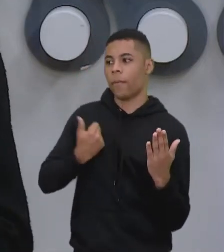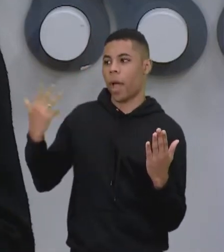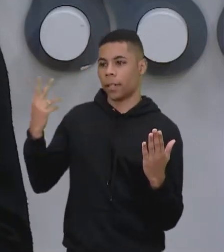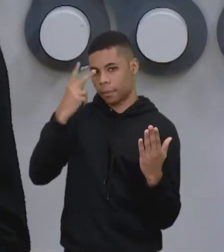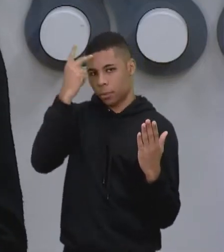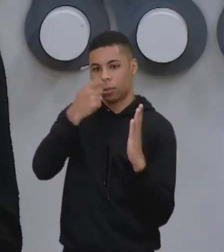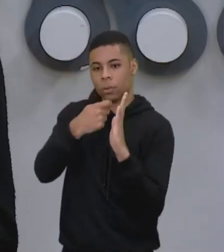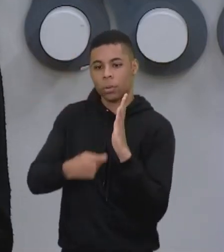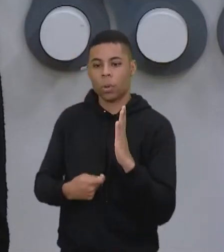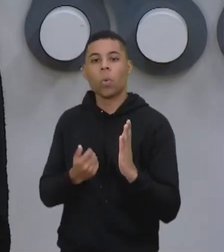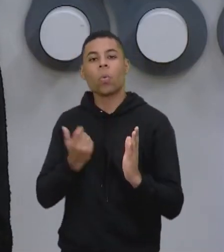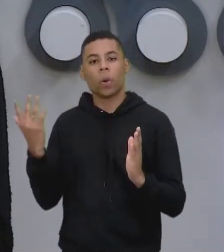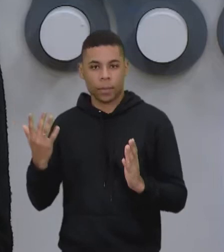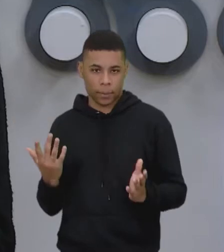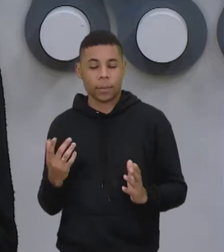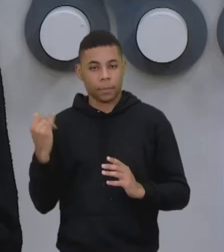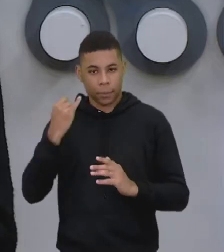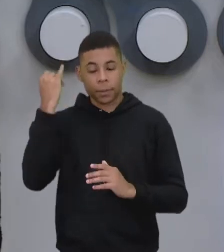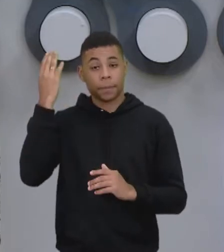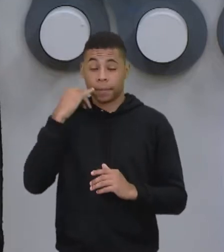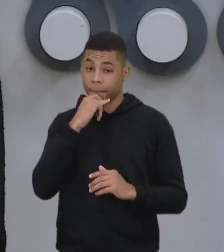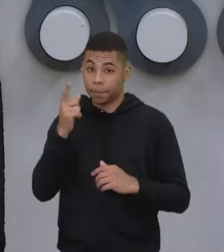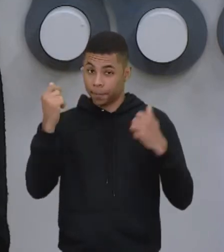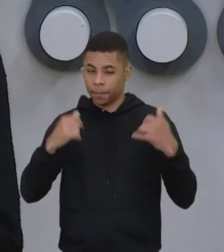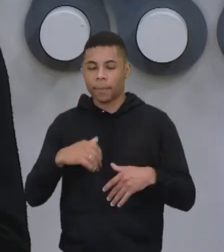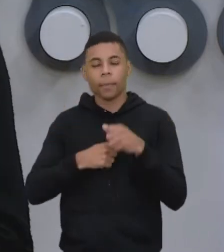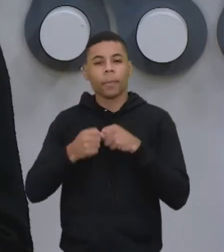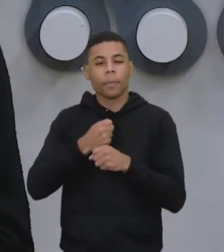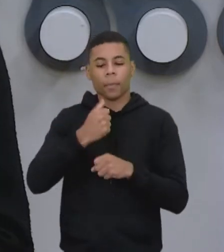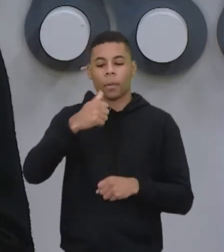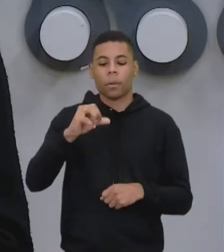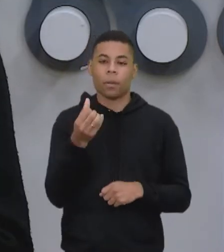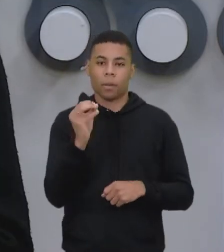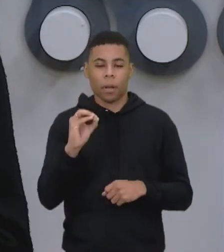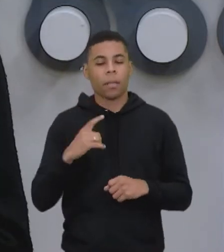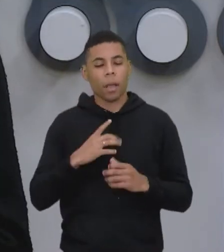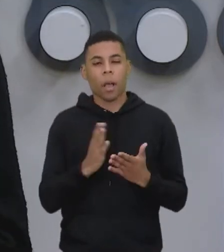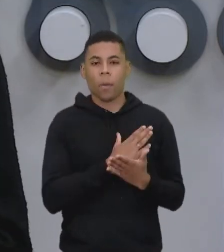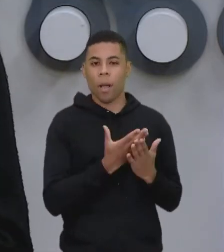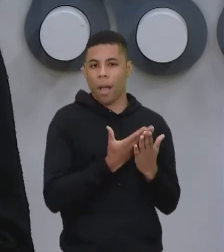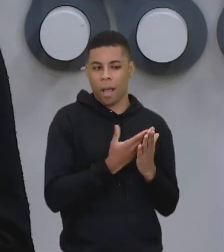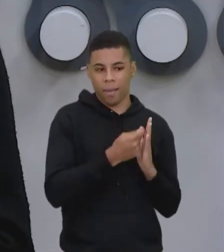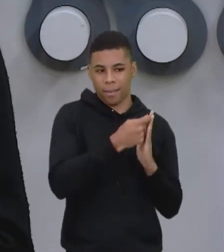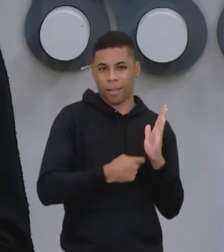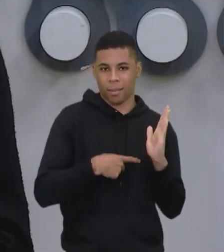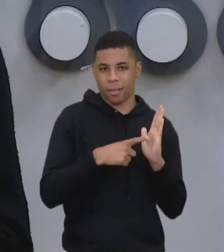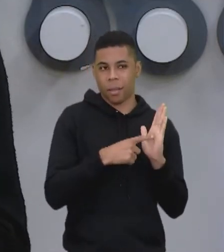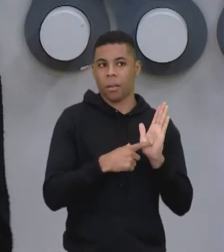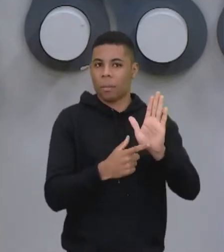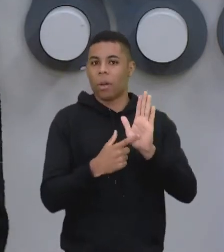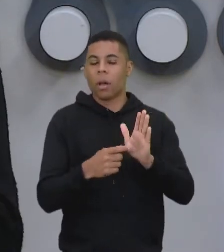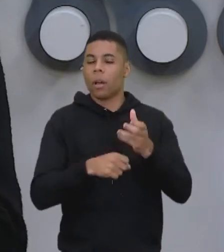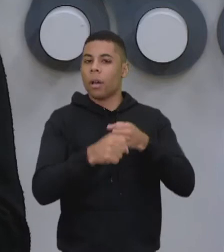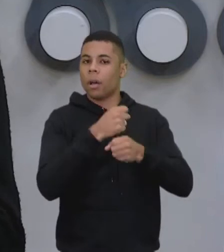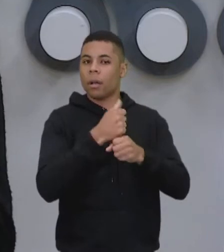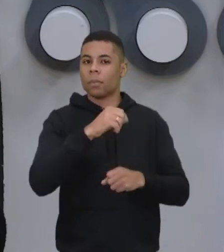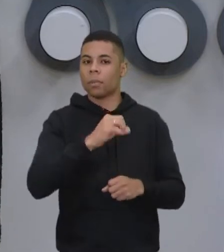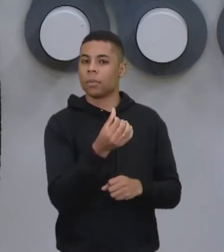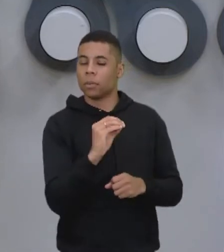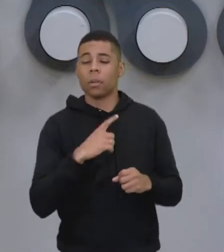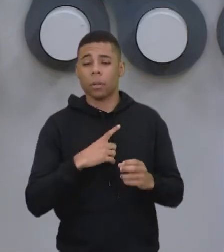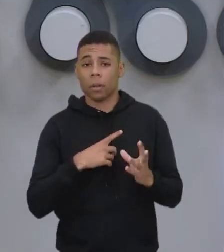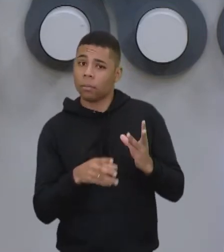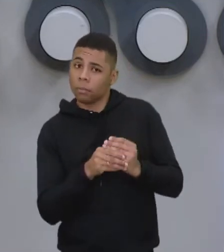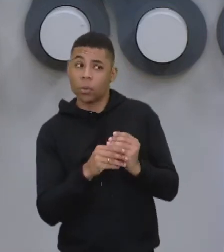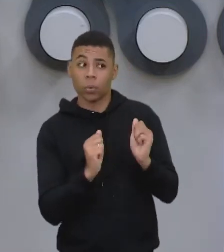até quando ele falou da década de 60, eu também trouxe para as minhas aulas propagandas da década de 60, ferramenta, inclusive fazendo integração com